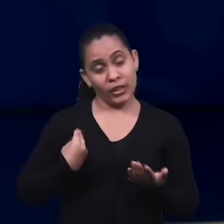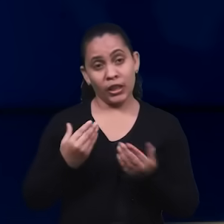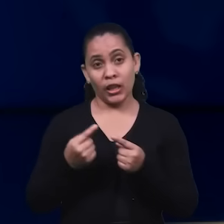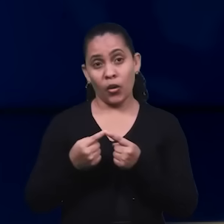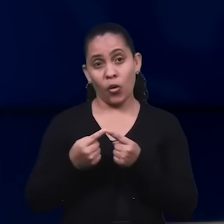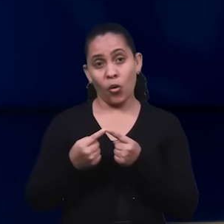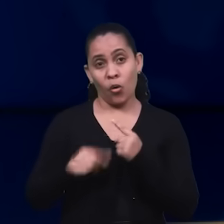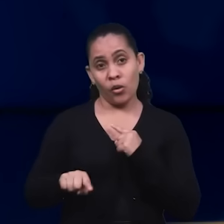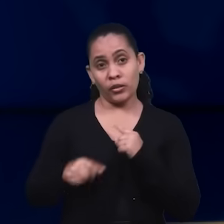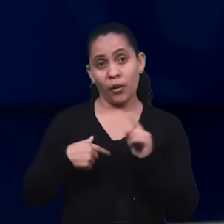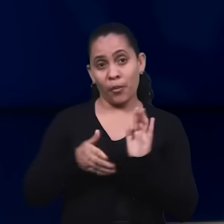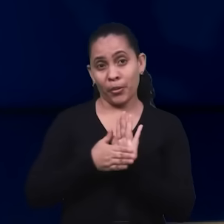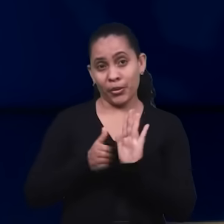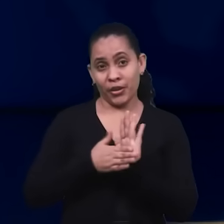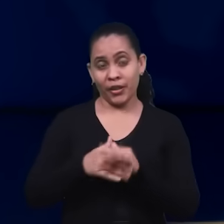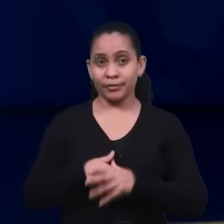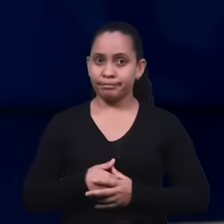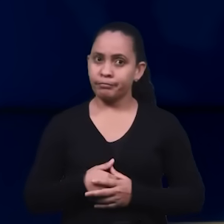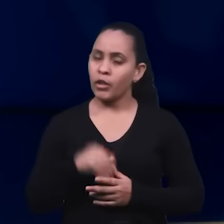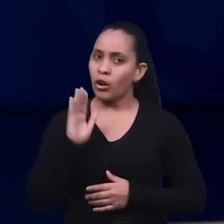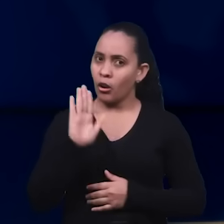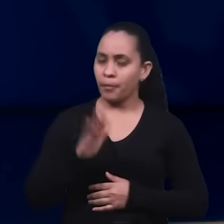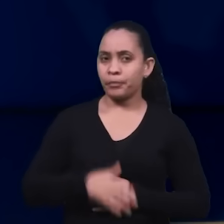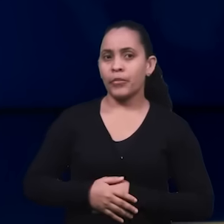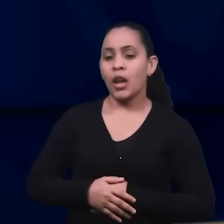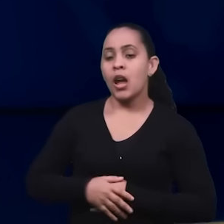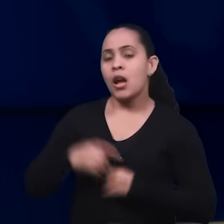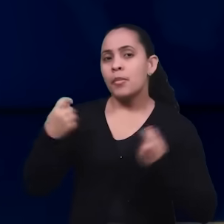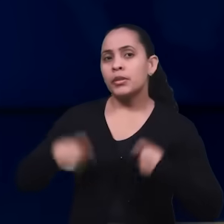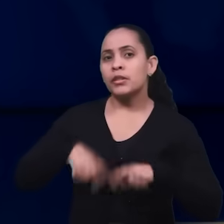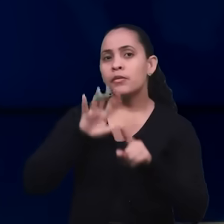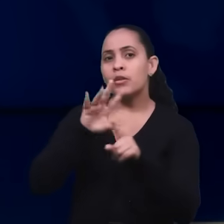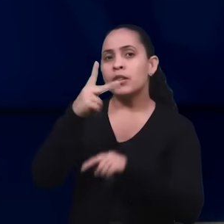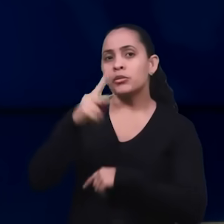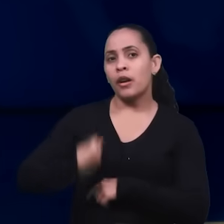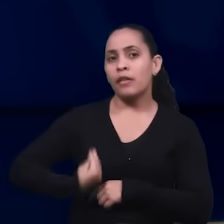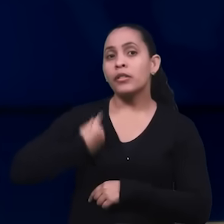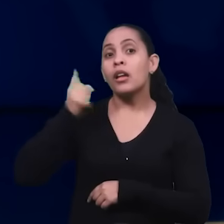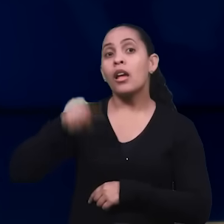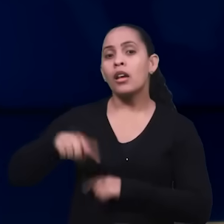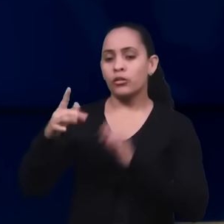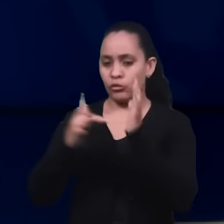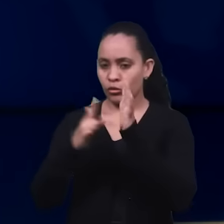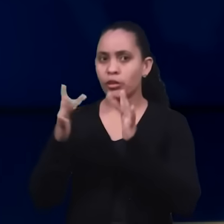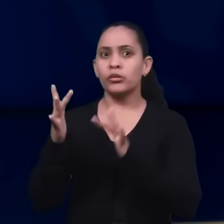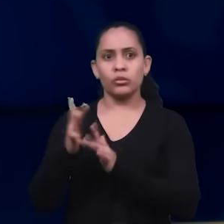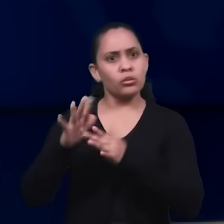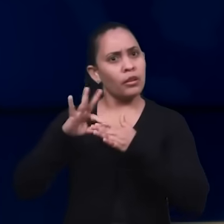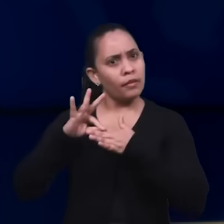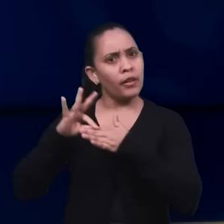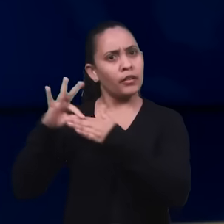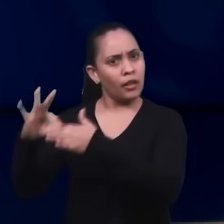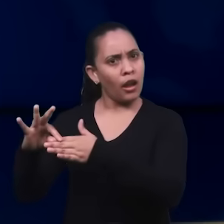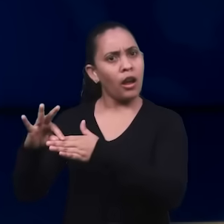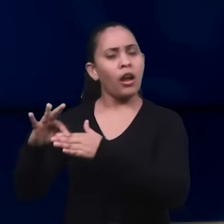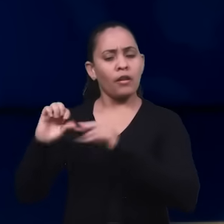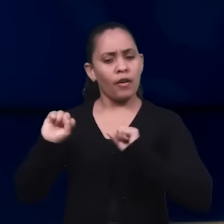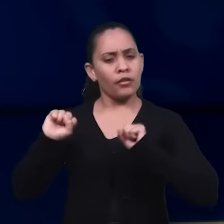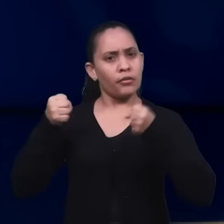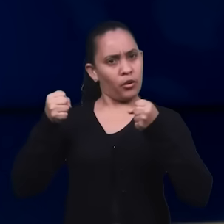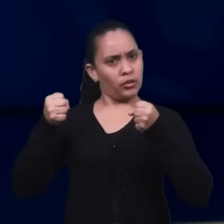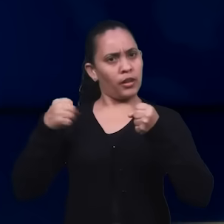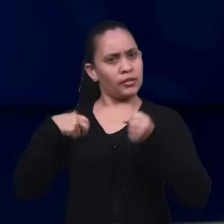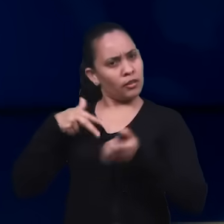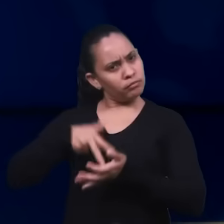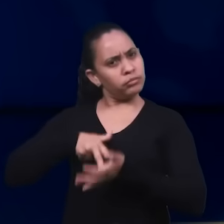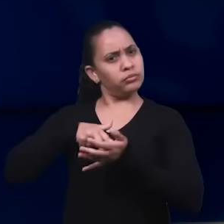pensar o seguinte: não, quem tem que influenciar a minha vida é o Senhor Jesus. É Ele que vai nos guiar, é Ele que vai nos sustentar. Quem tem que